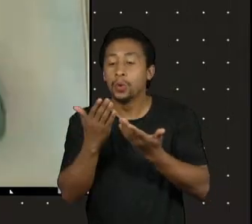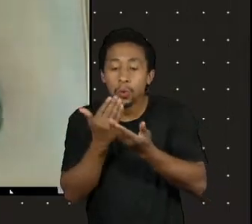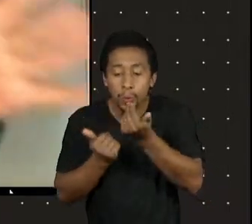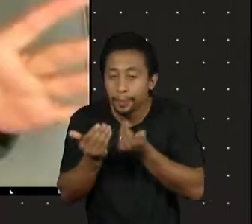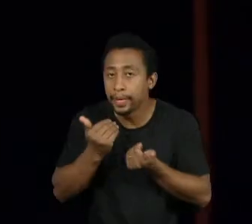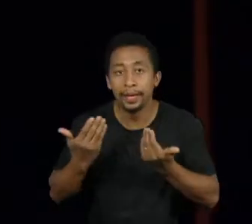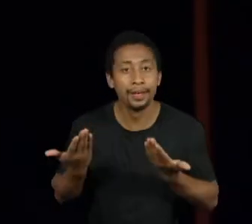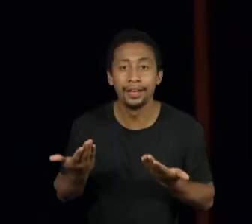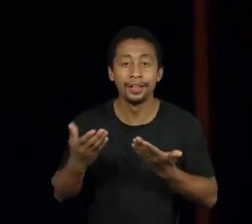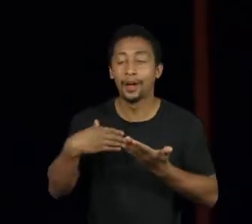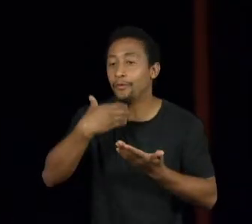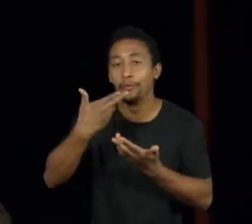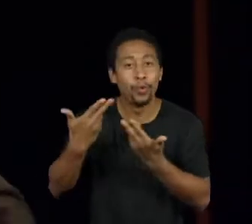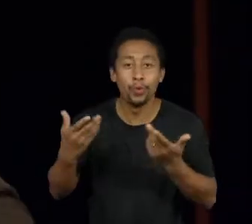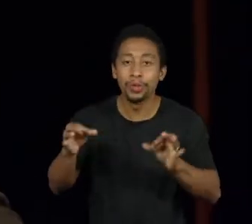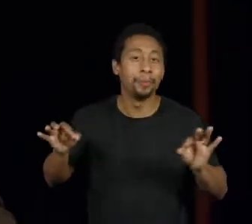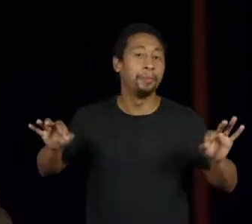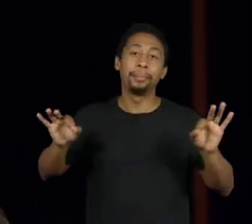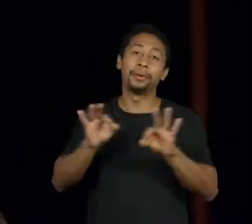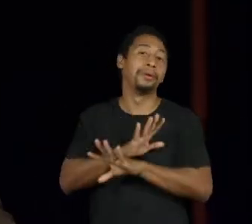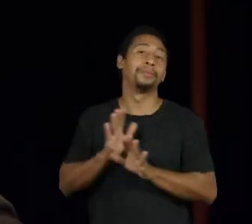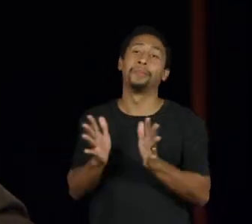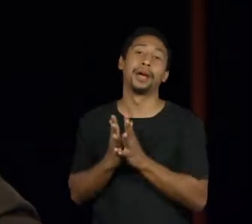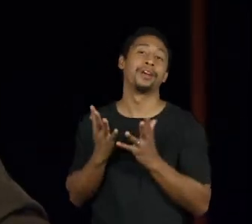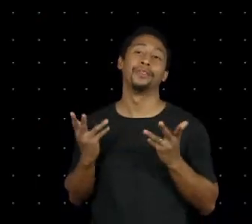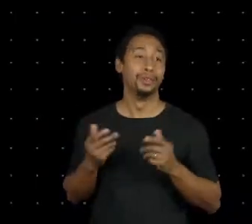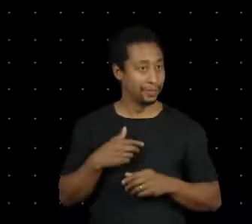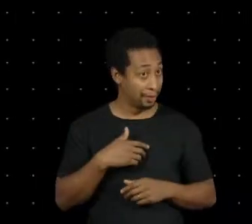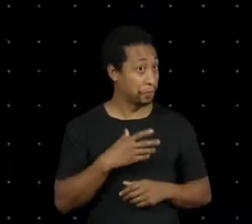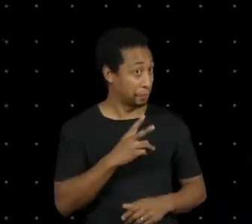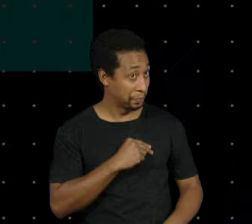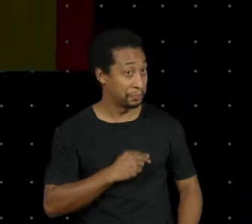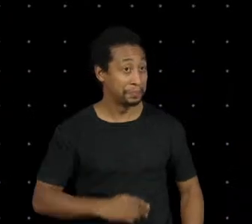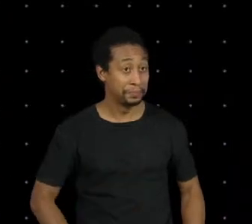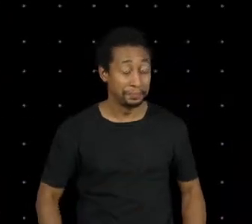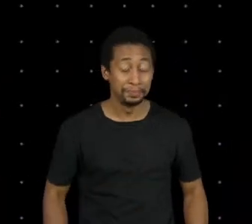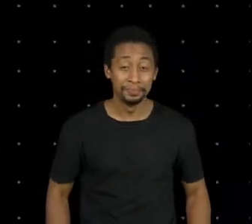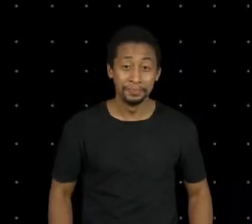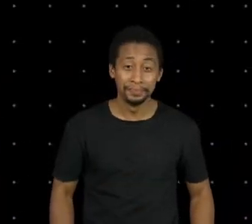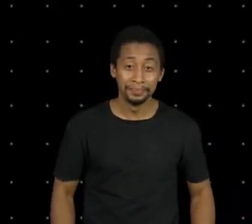isso estava maravilhoso. Estava bom, né?